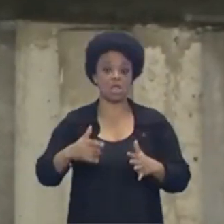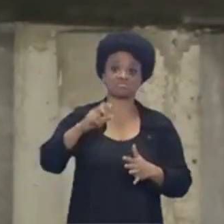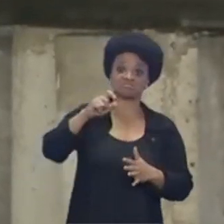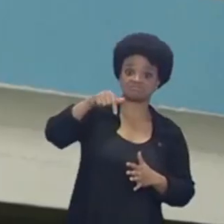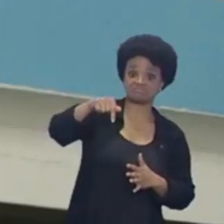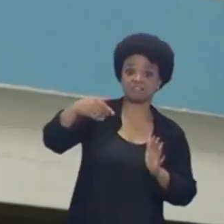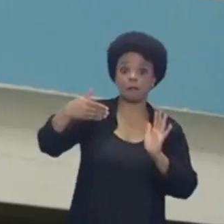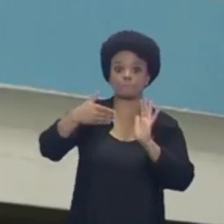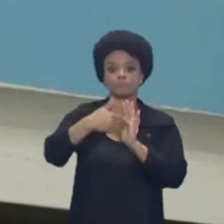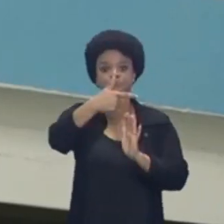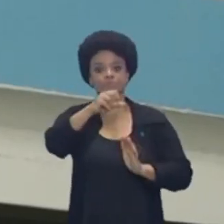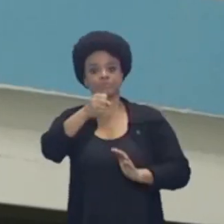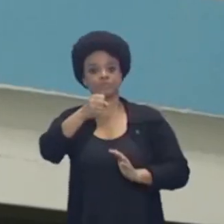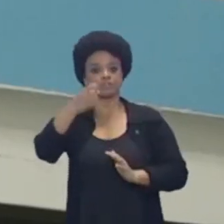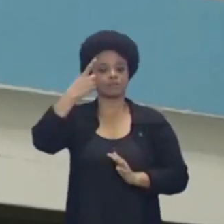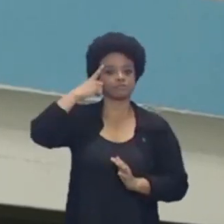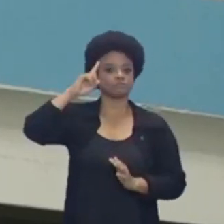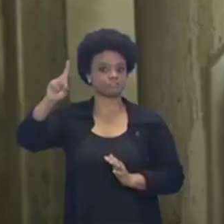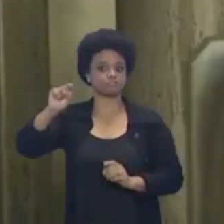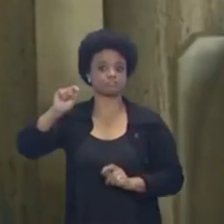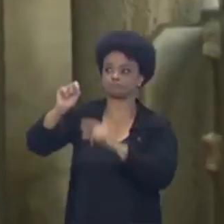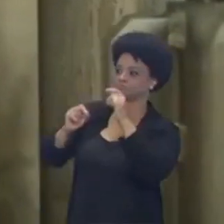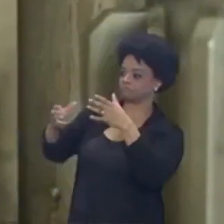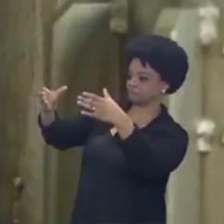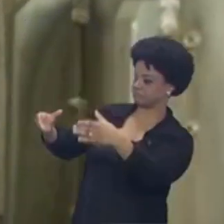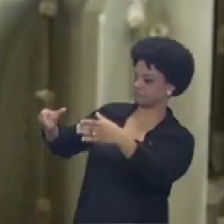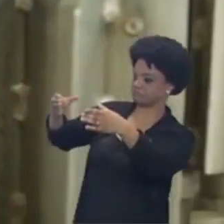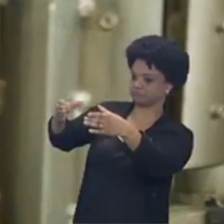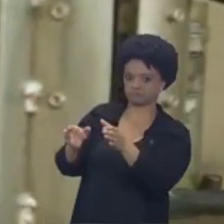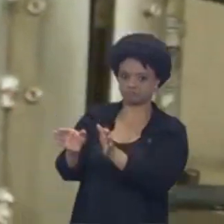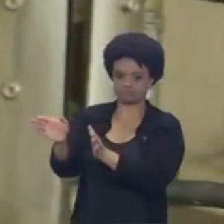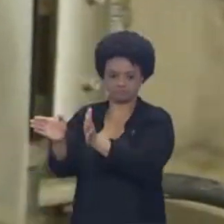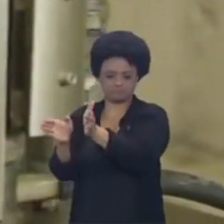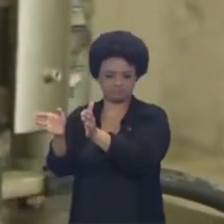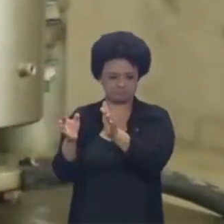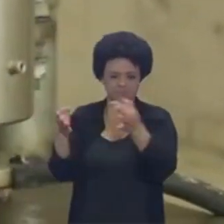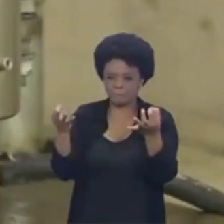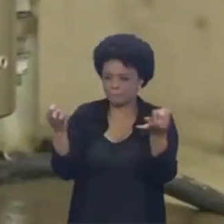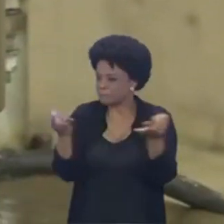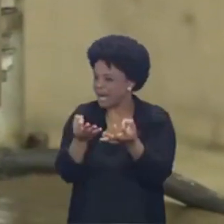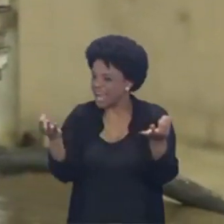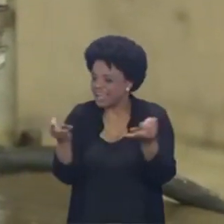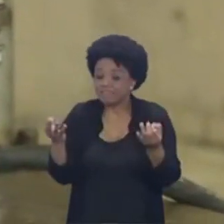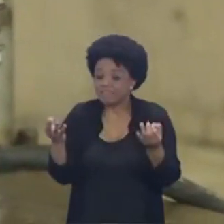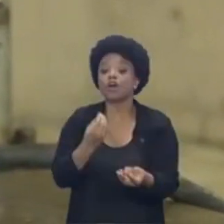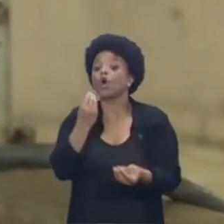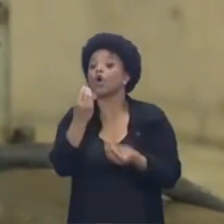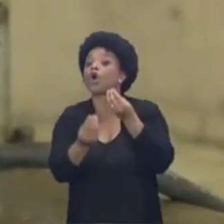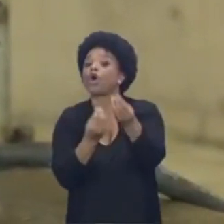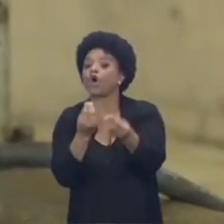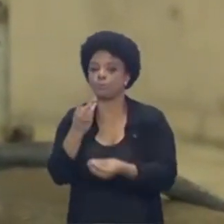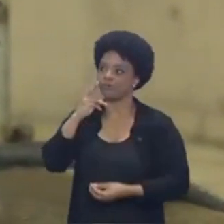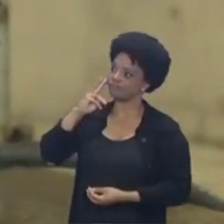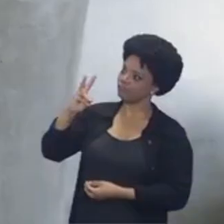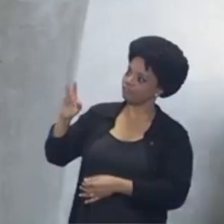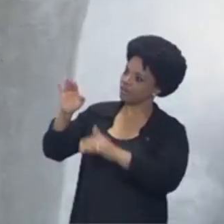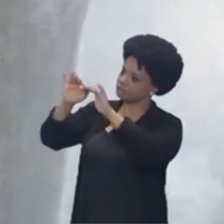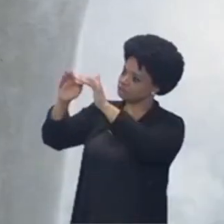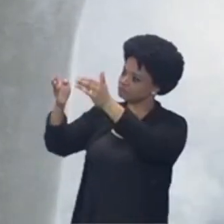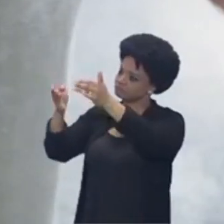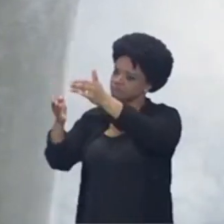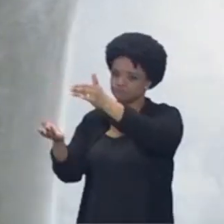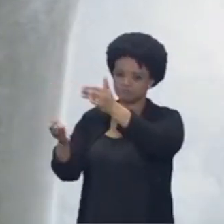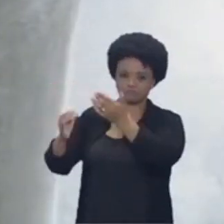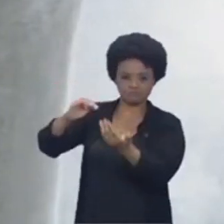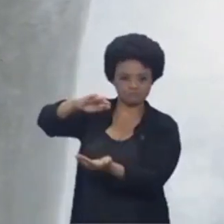dias. O corpo de prova precisa ser uniformizado. Para isso, ele passa por um processo de retificação nas duas